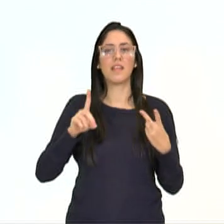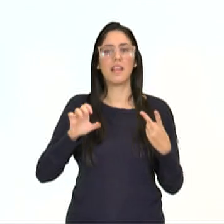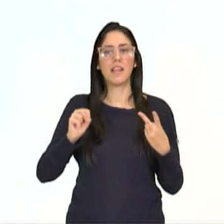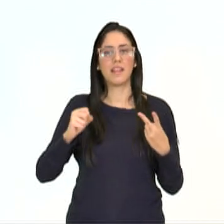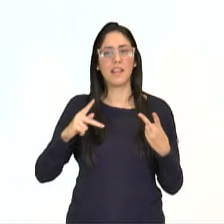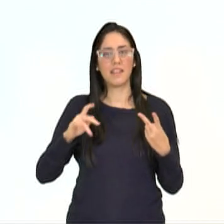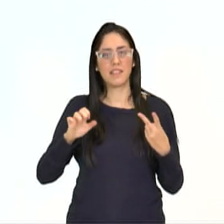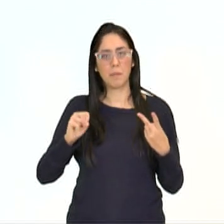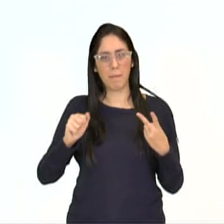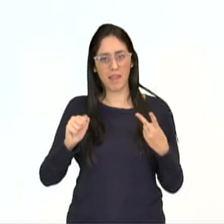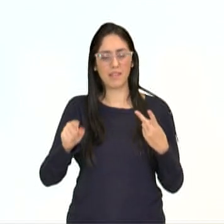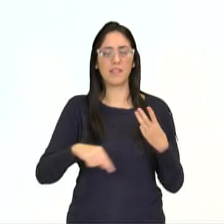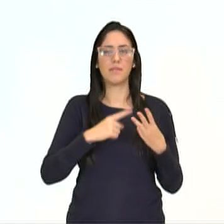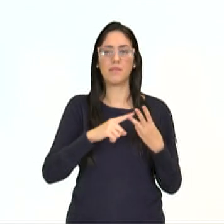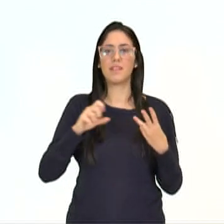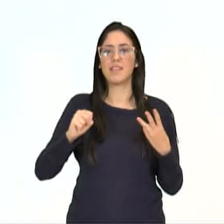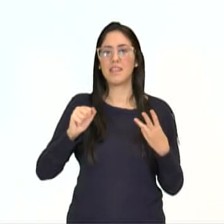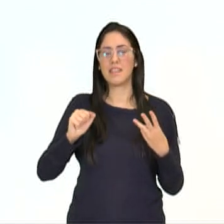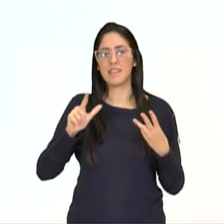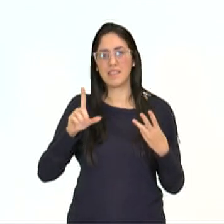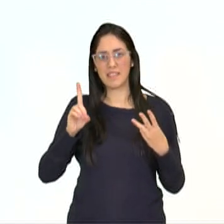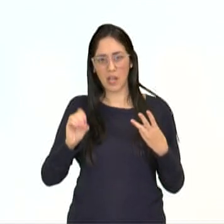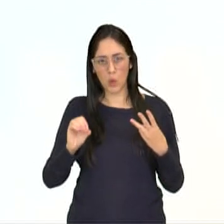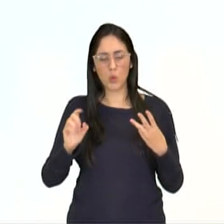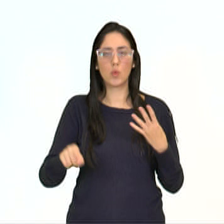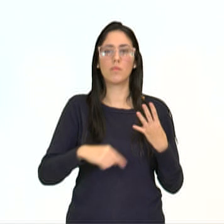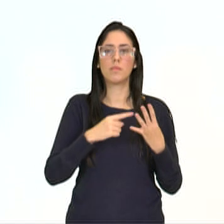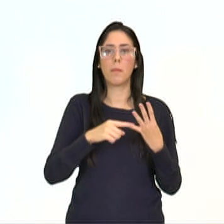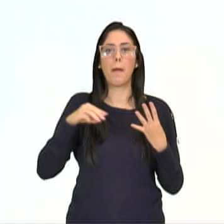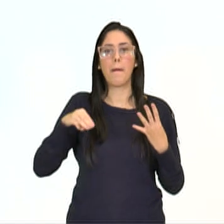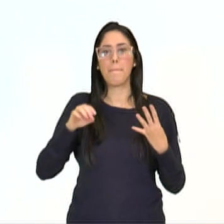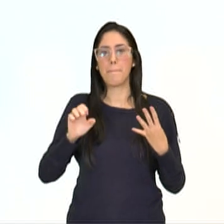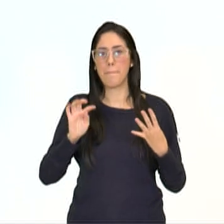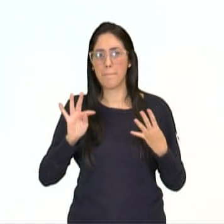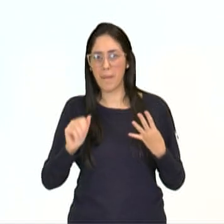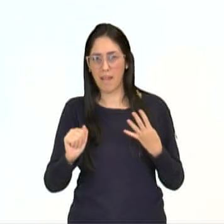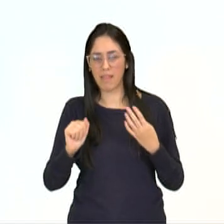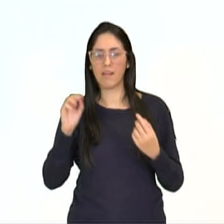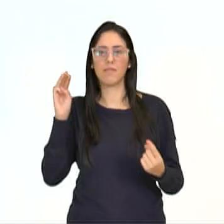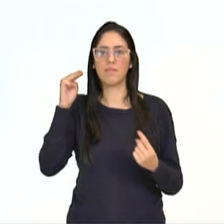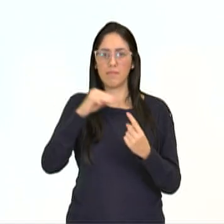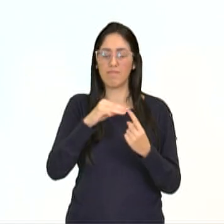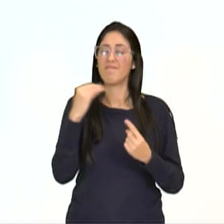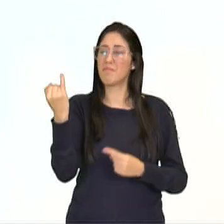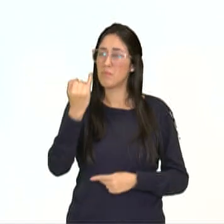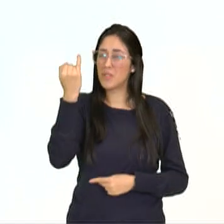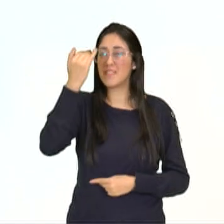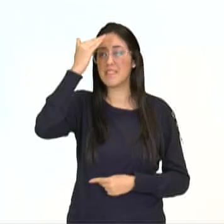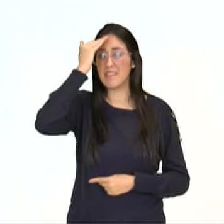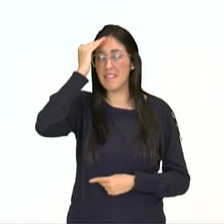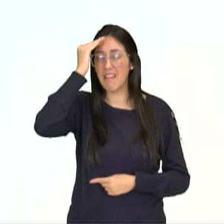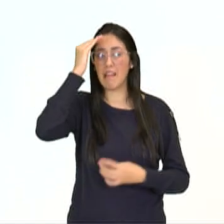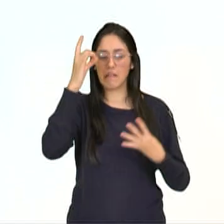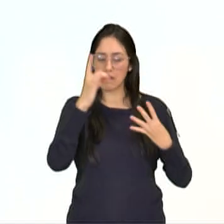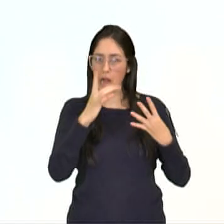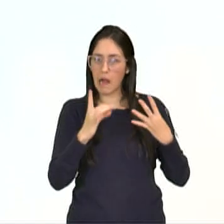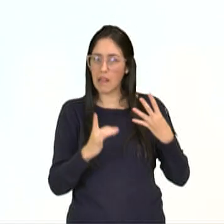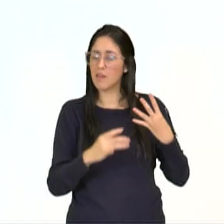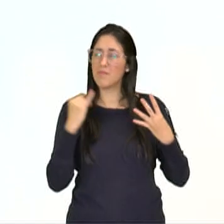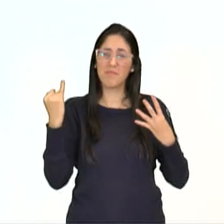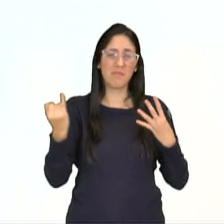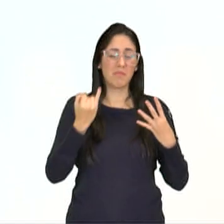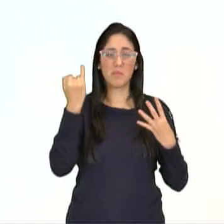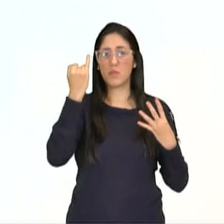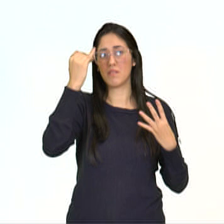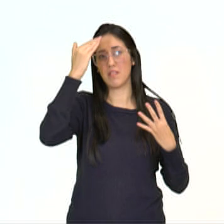um saldo e o que são metas. Esses conceitos, ao final do nosso vídeo, nós temos que estar muito claramente, porque são conceitos que a